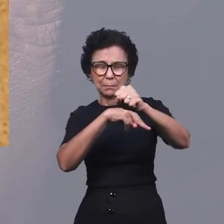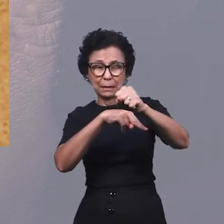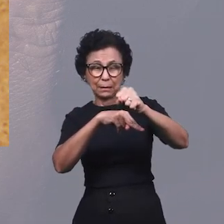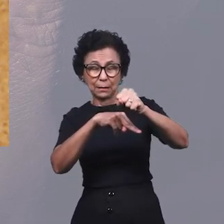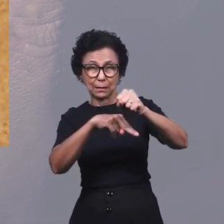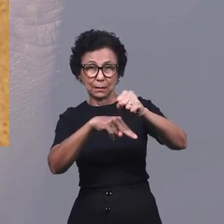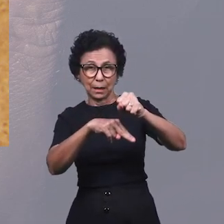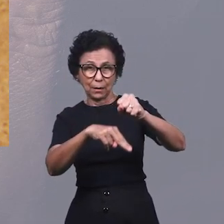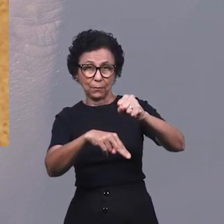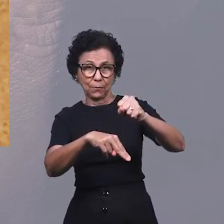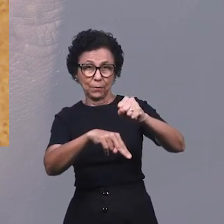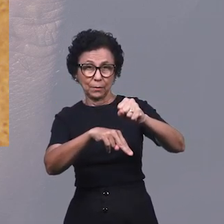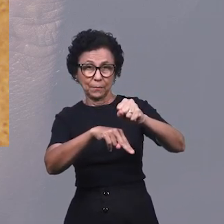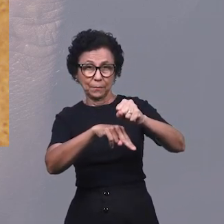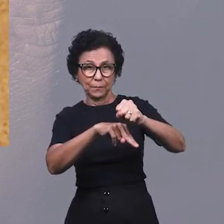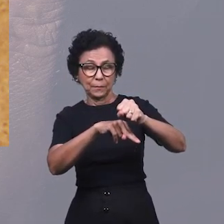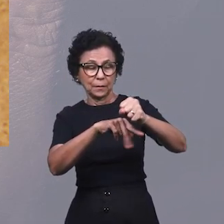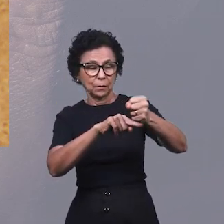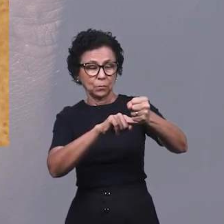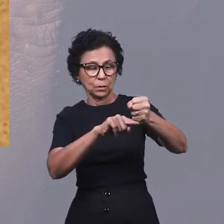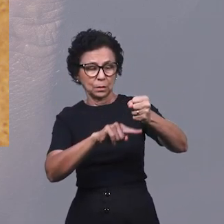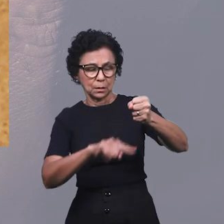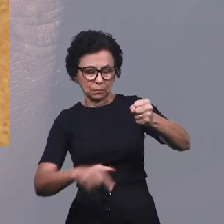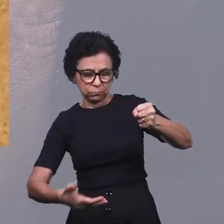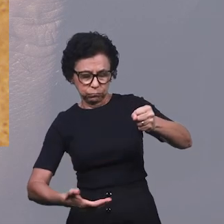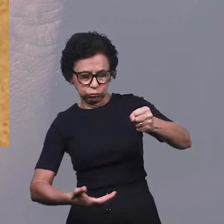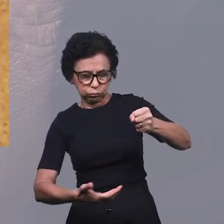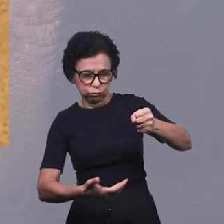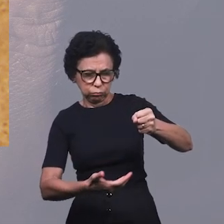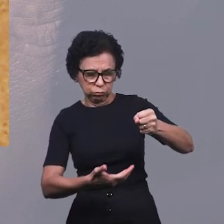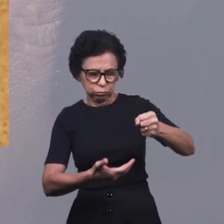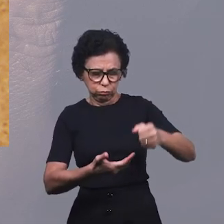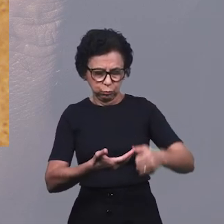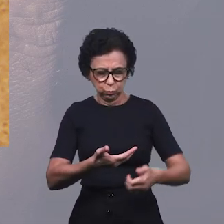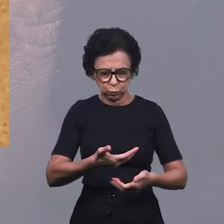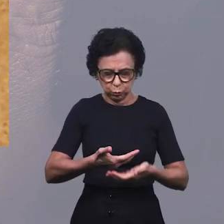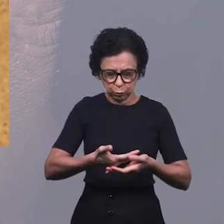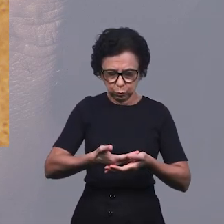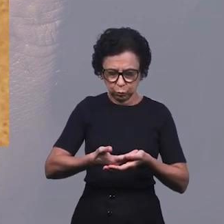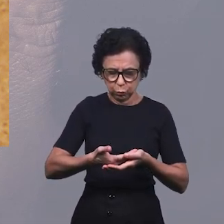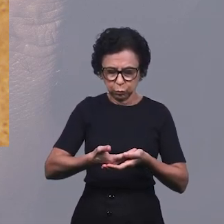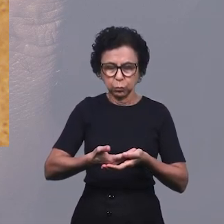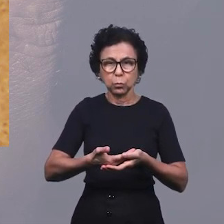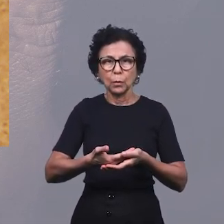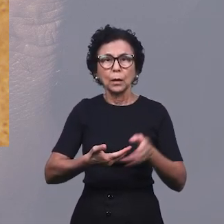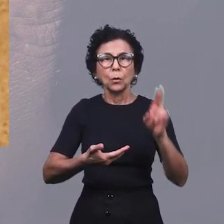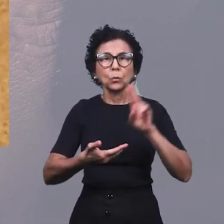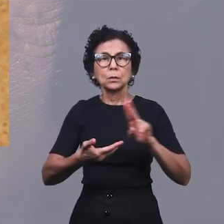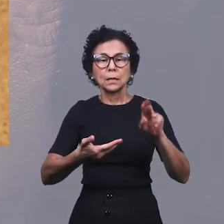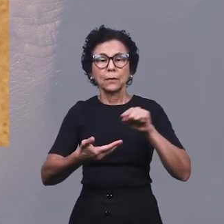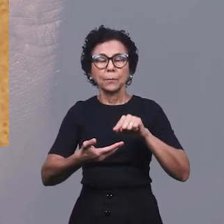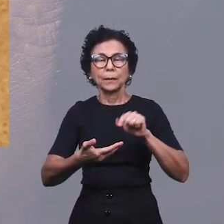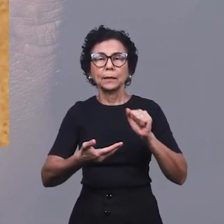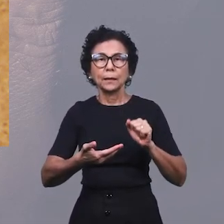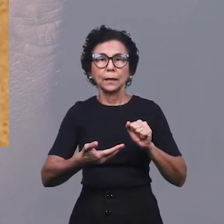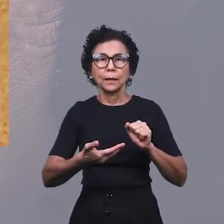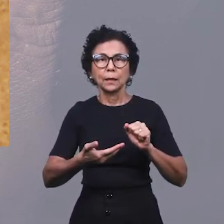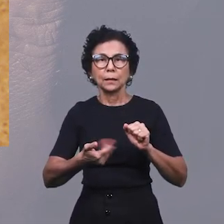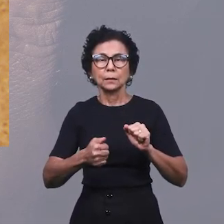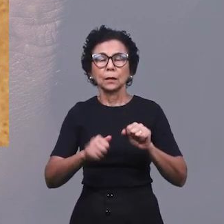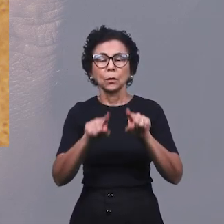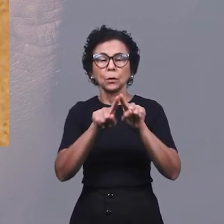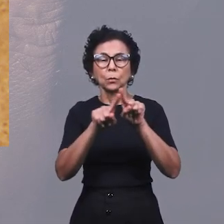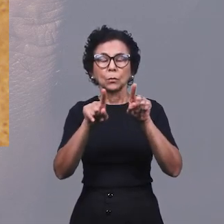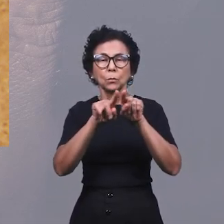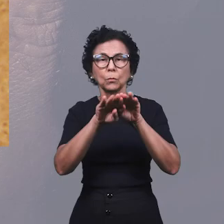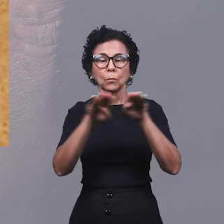Olha que profundeza. Aspergir o altar, também para consagrar o sacerdote para a sua instrumentalidade